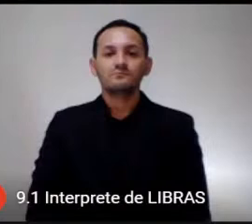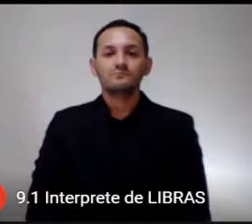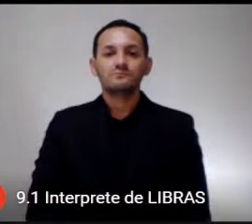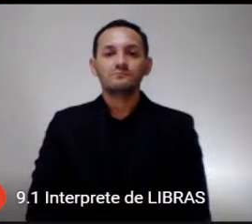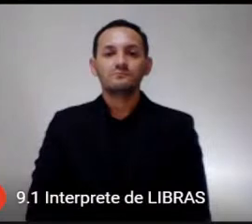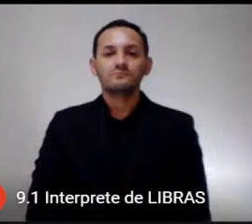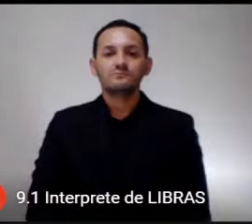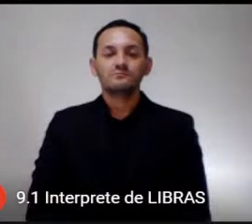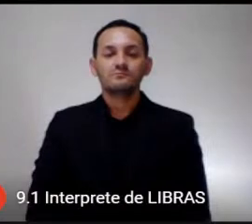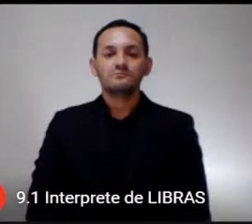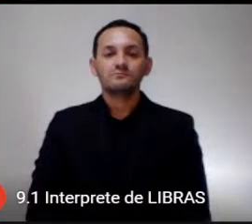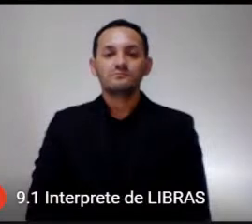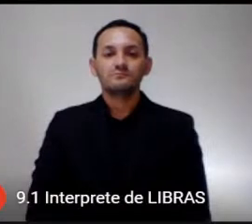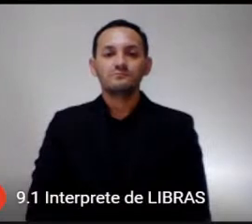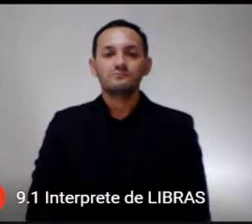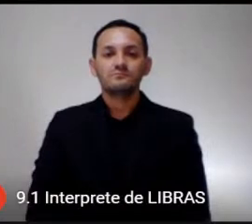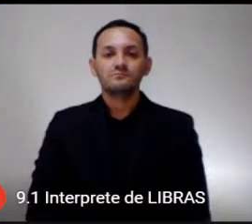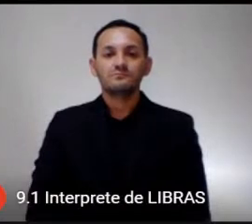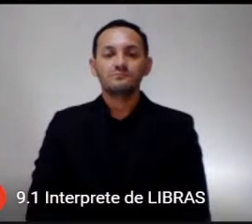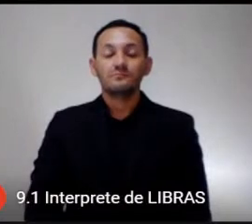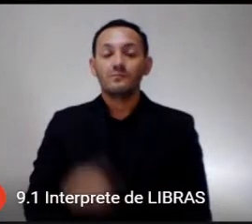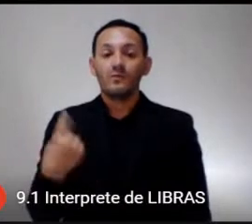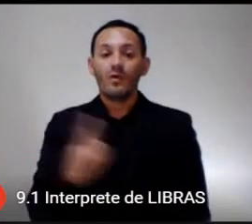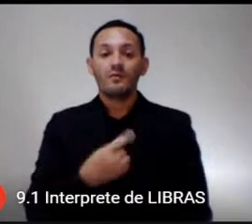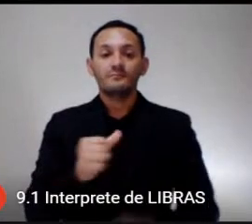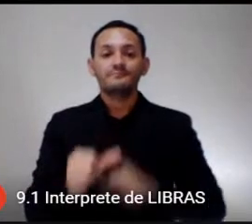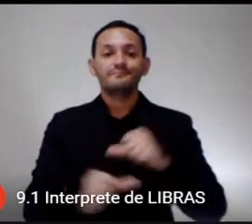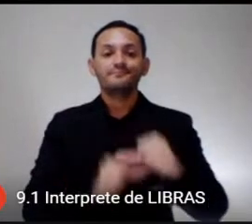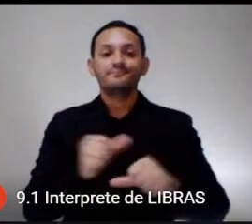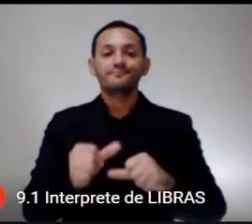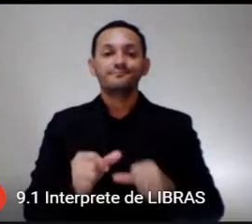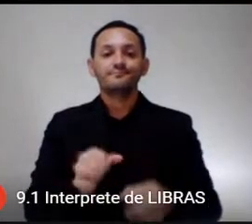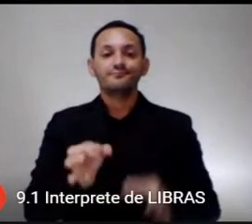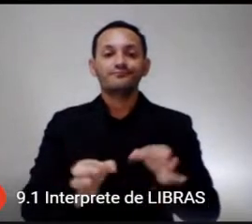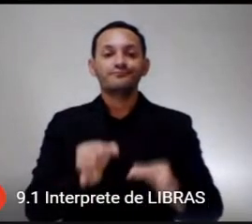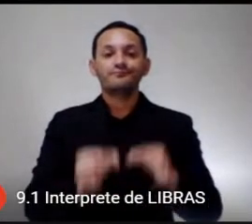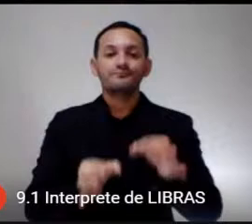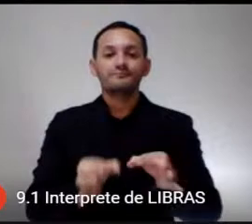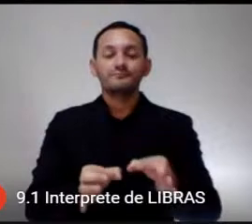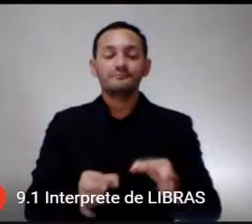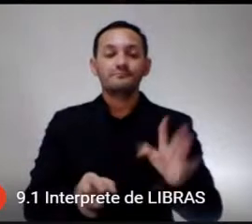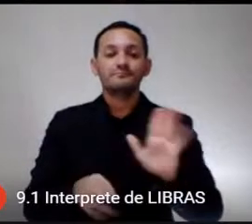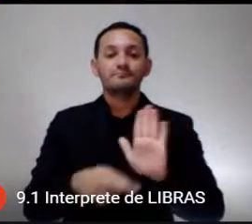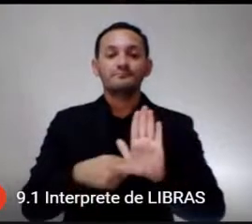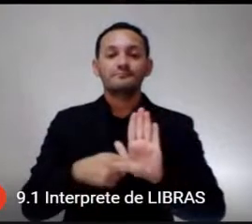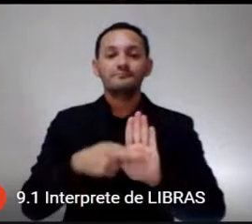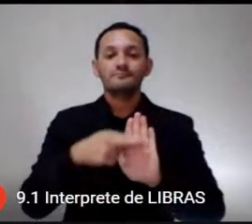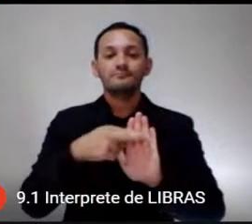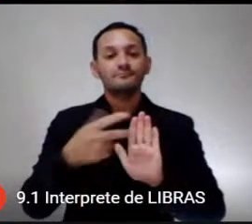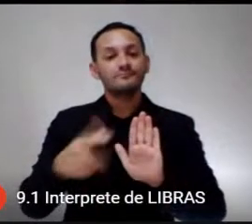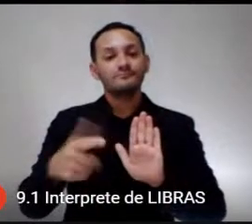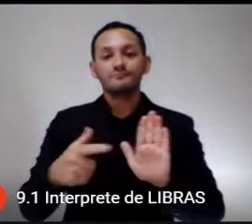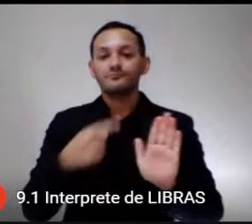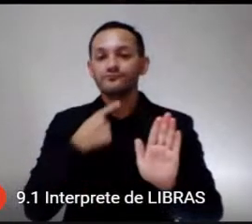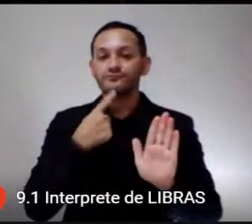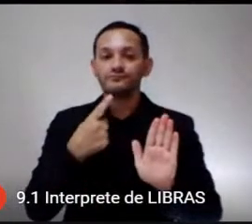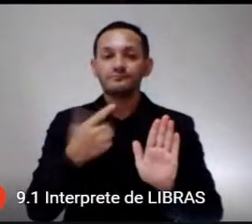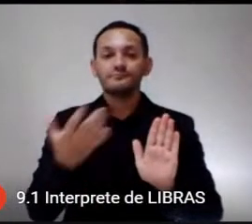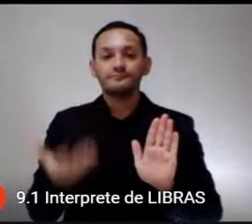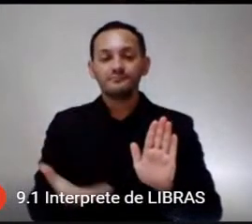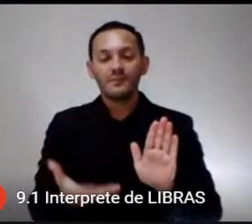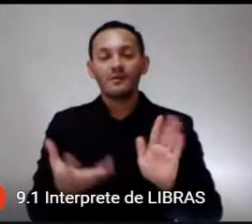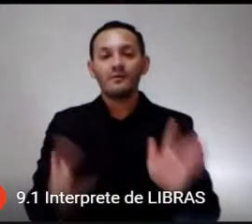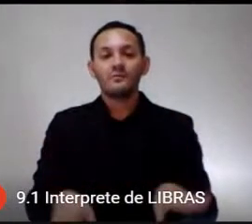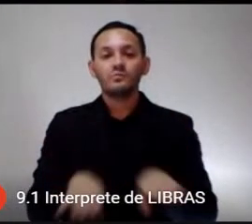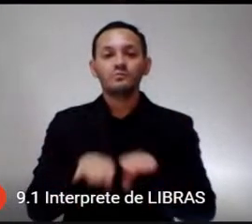Não há como a gente mudar os destinos dos julgamentos, né, as diretrizes, assim, de uma hora para outra. Então, eu vou manter a estabilidade